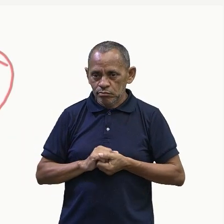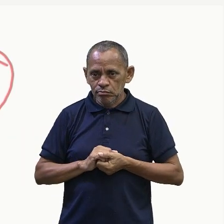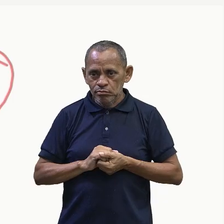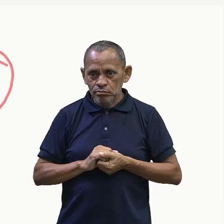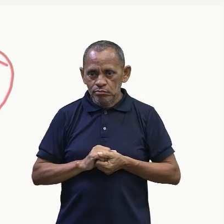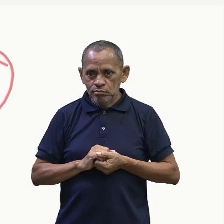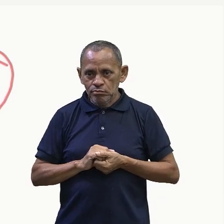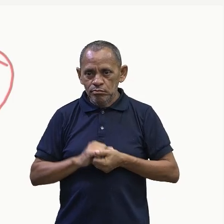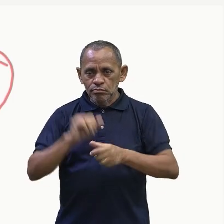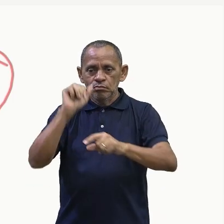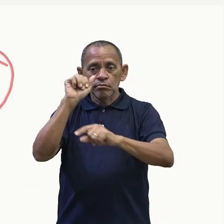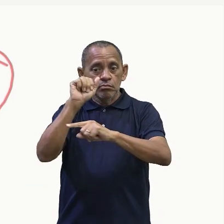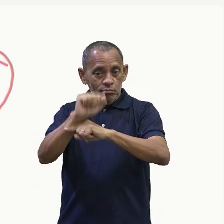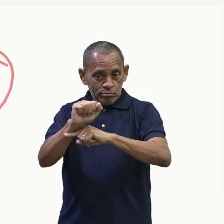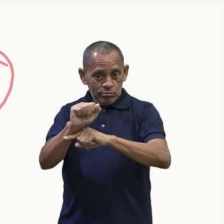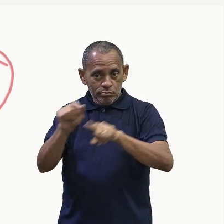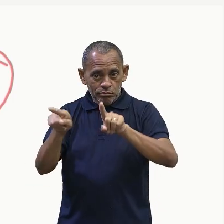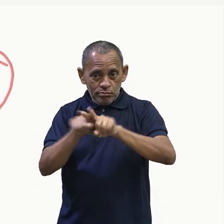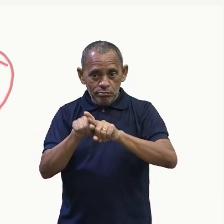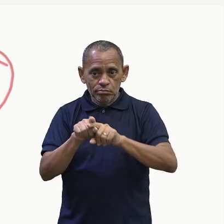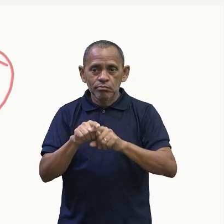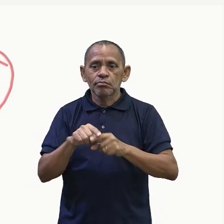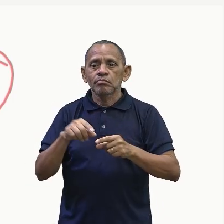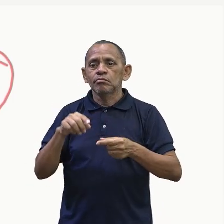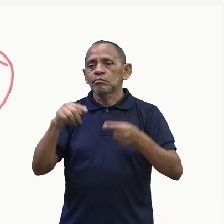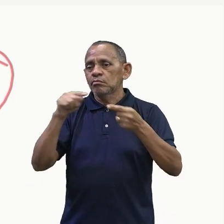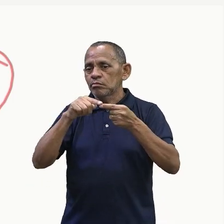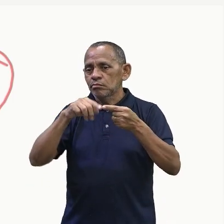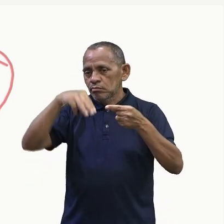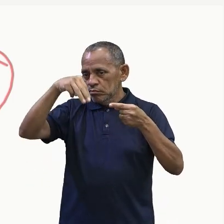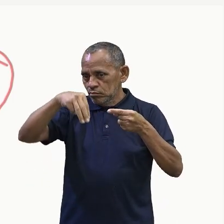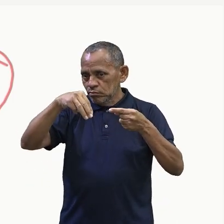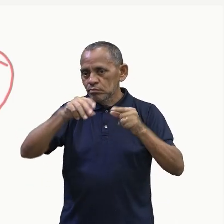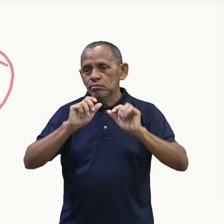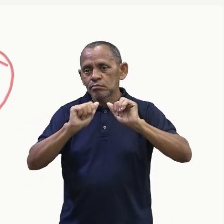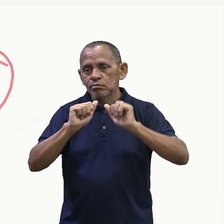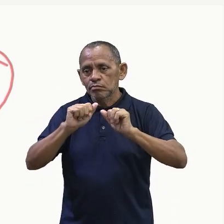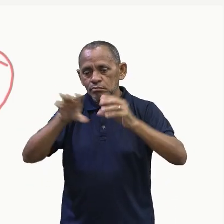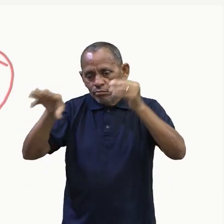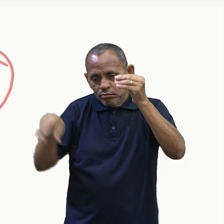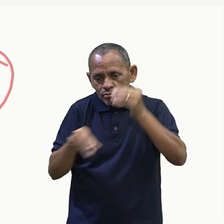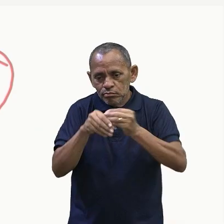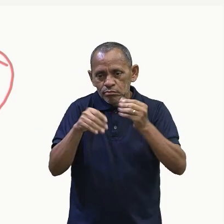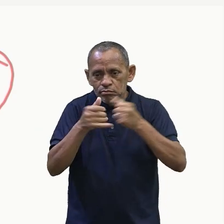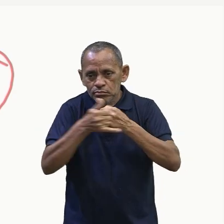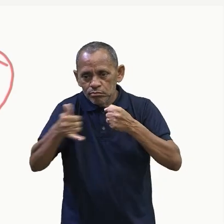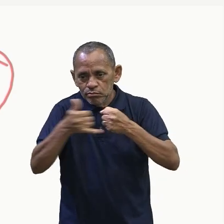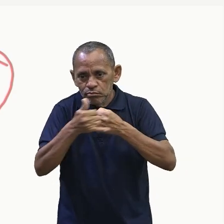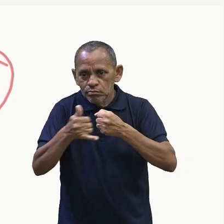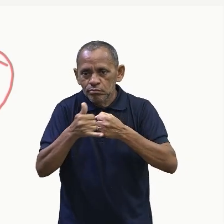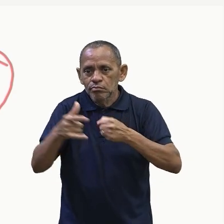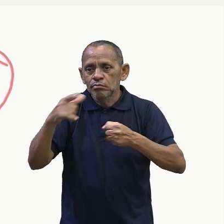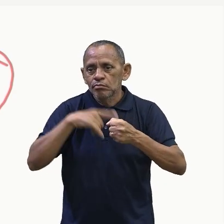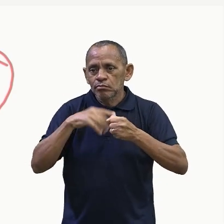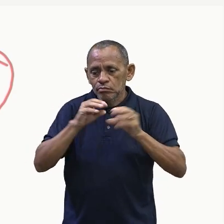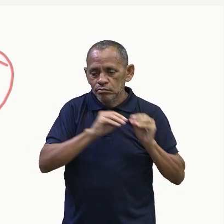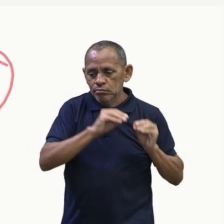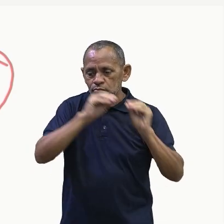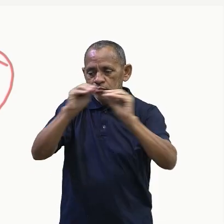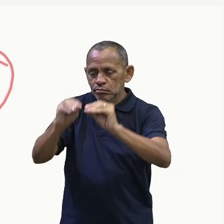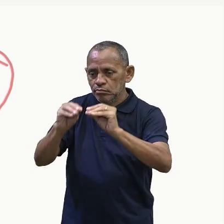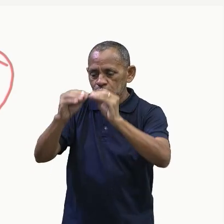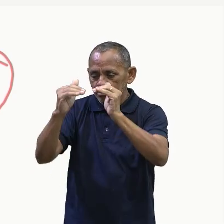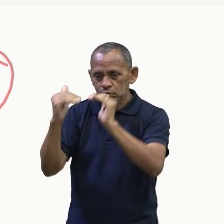RNA mensageiro, e ele, então, passa a adicionar os aminoácidos que foram levados ali para aquelas